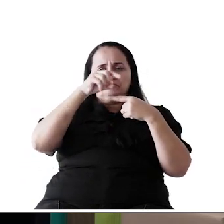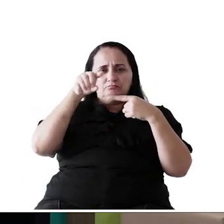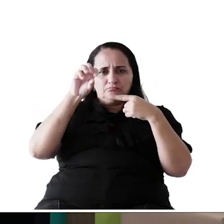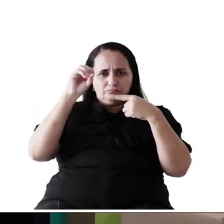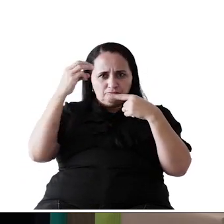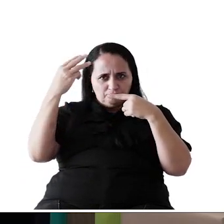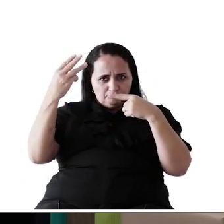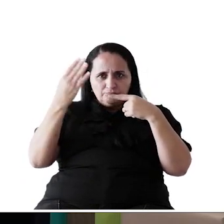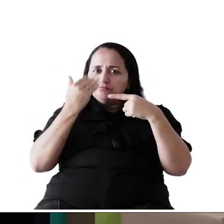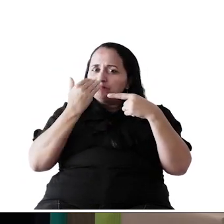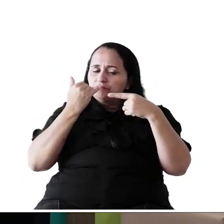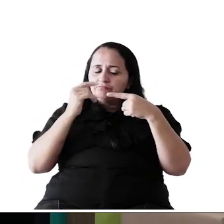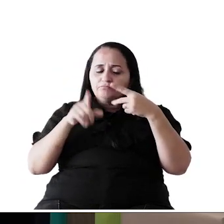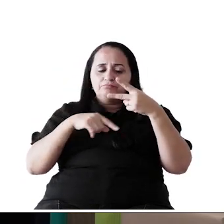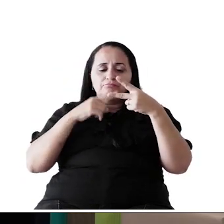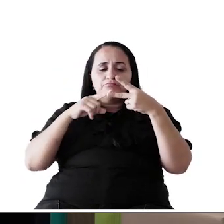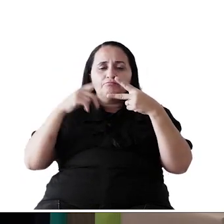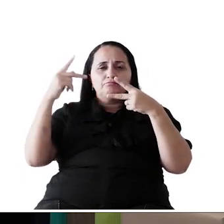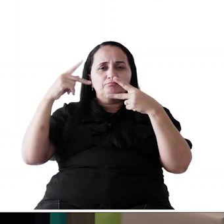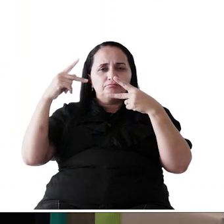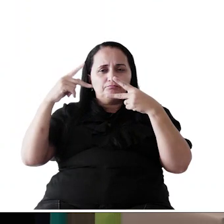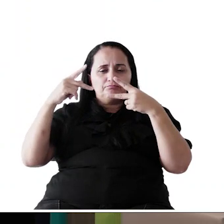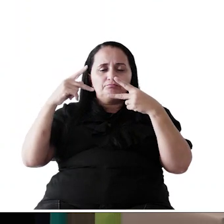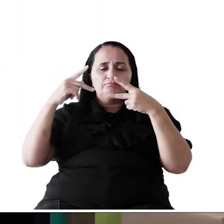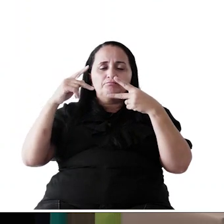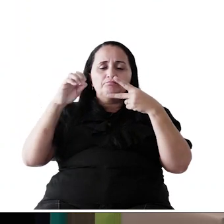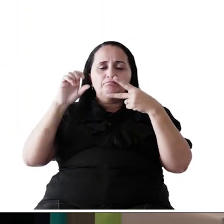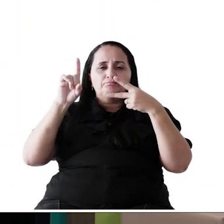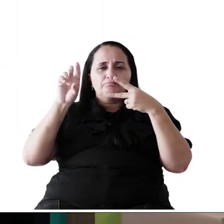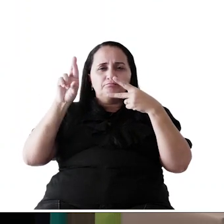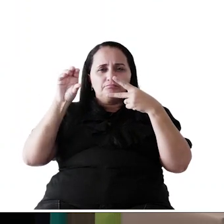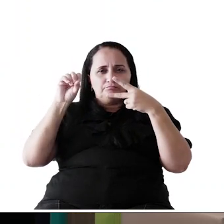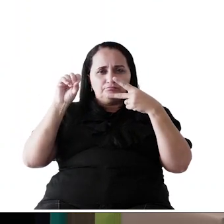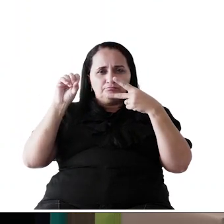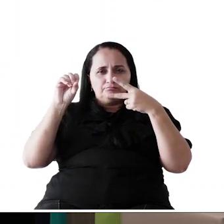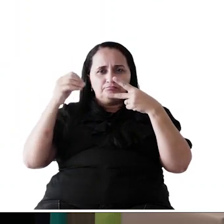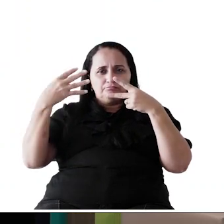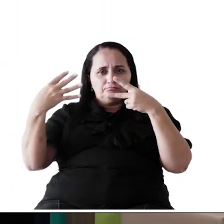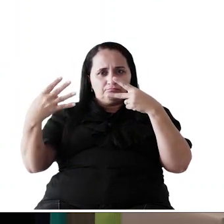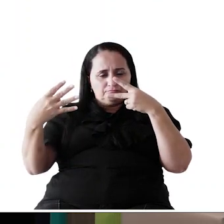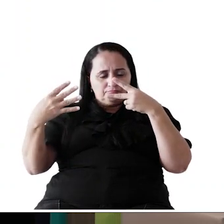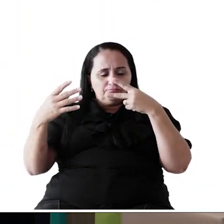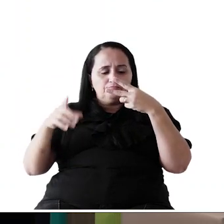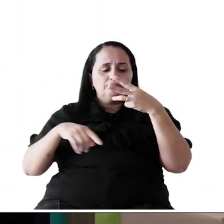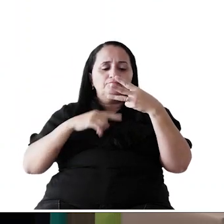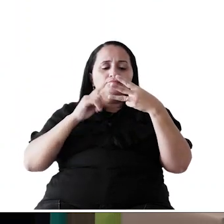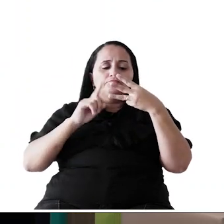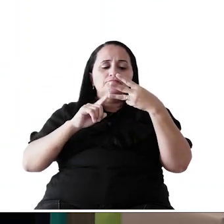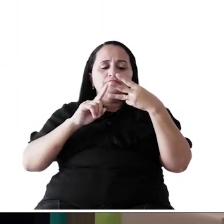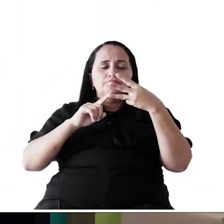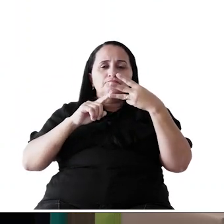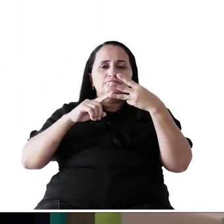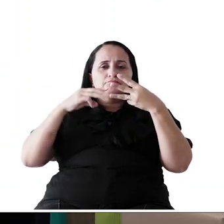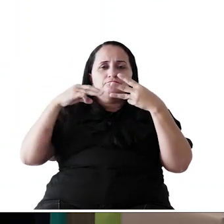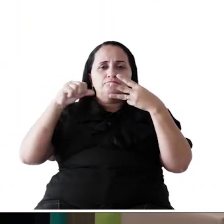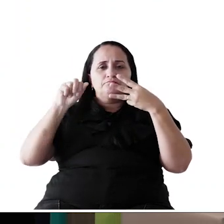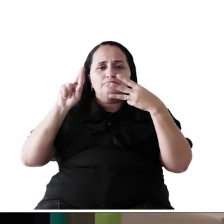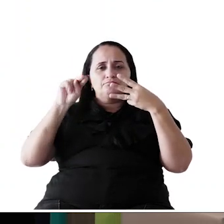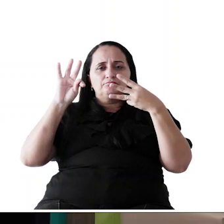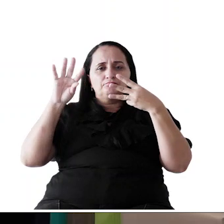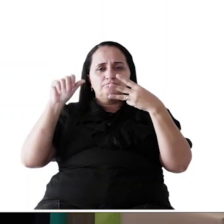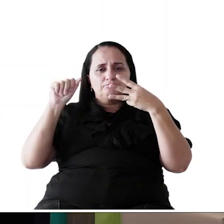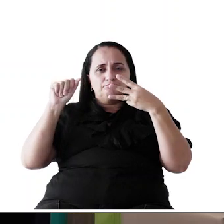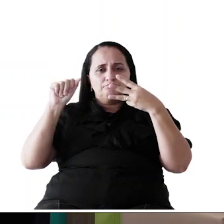3 pedaços. Pedro, que comeu 4 pedaços. Marta,